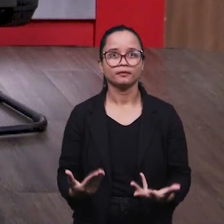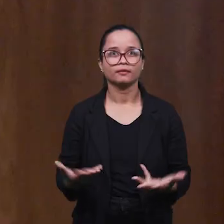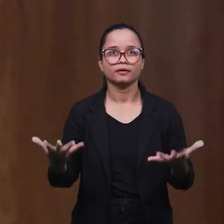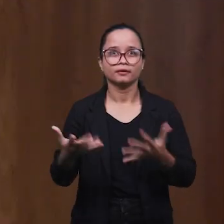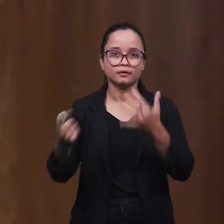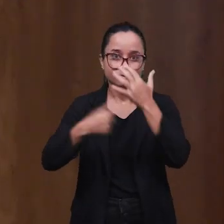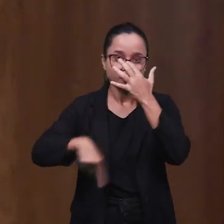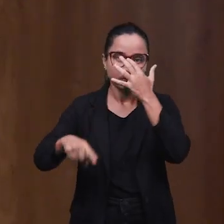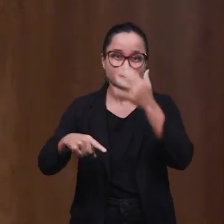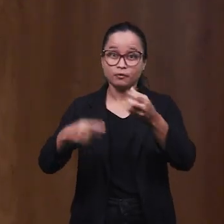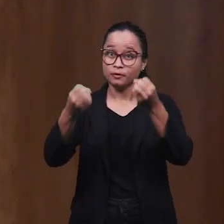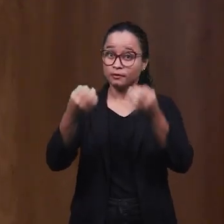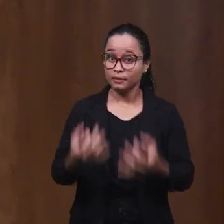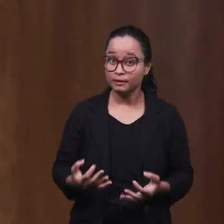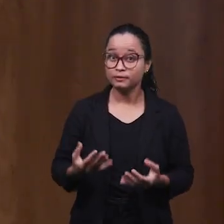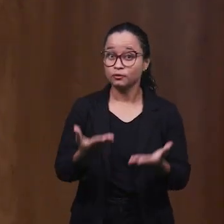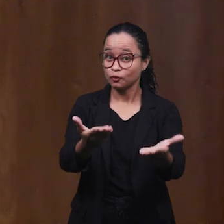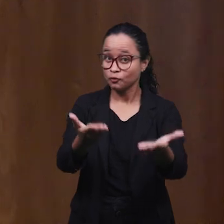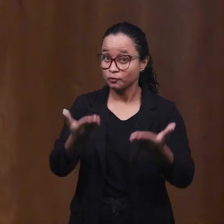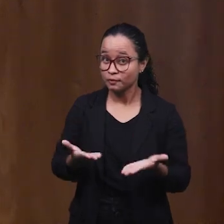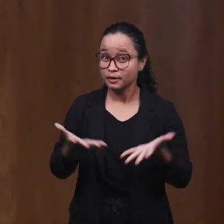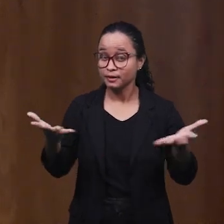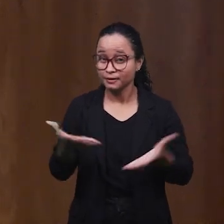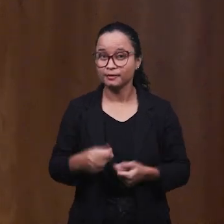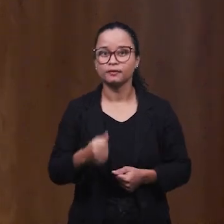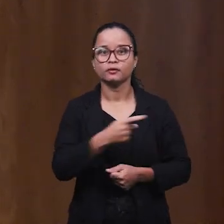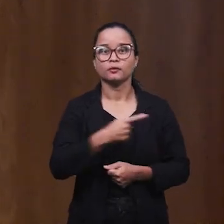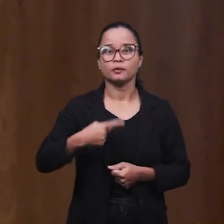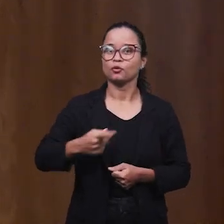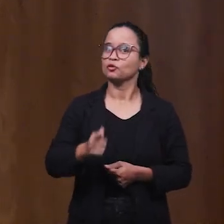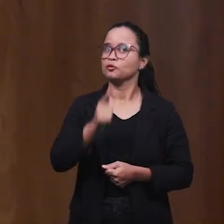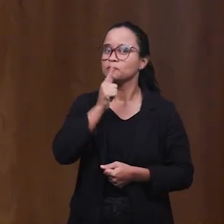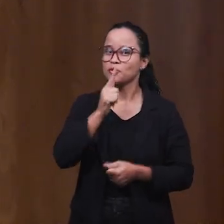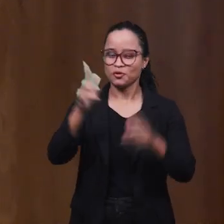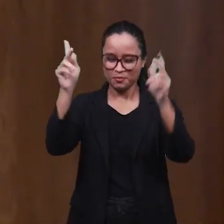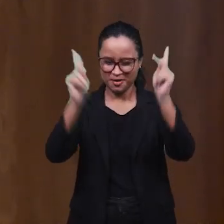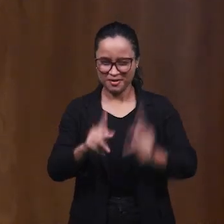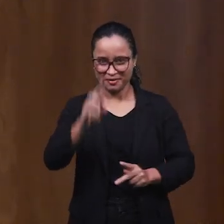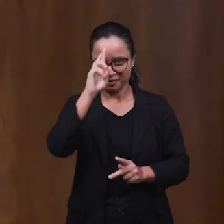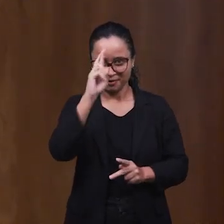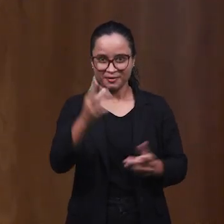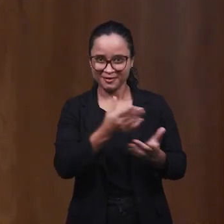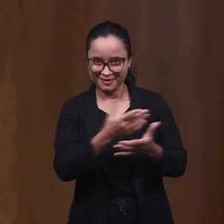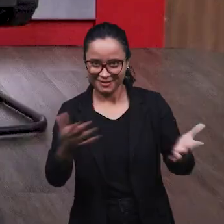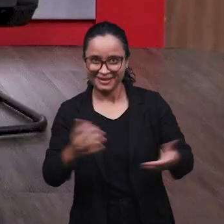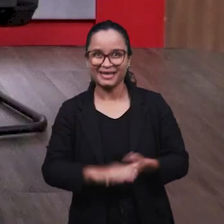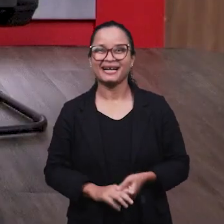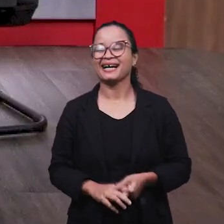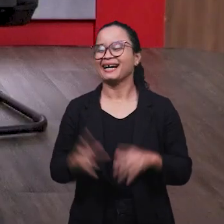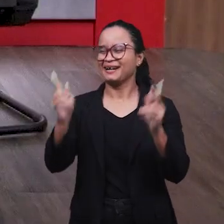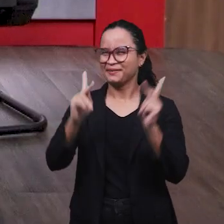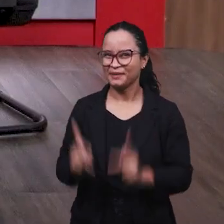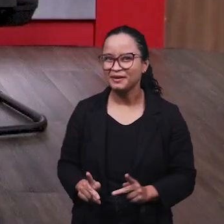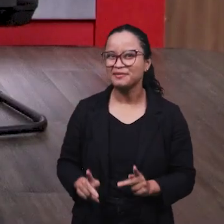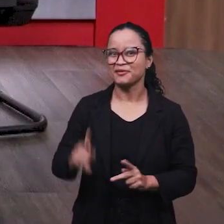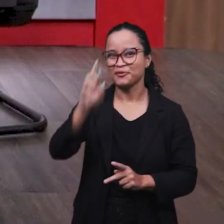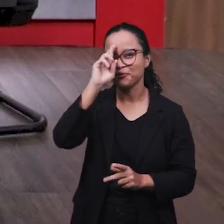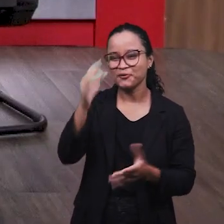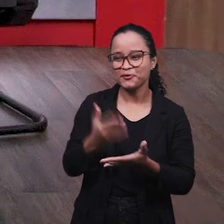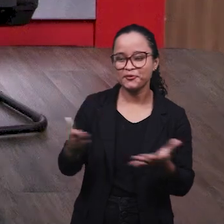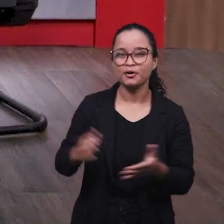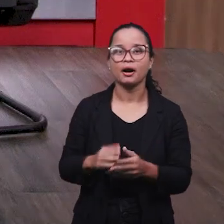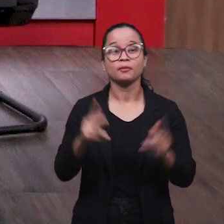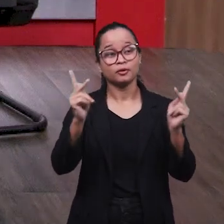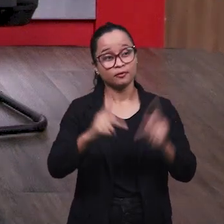então falar com os nossos convidados. Pastor Gilson, a paz do Senhor, pastor. A paz do Senhor, irmã Leonice, a paz do Senhor, pastor